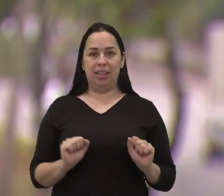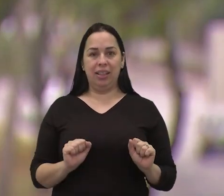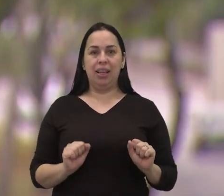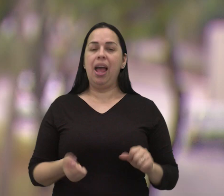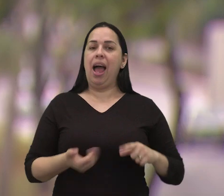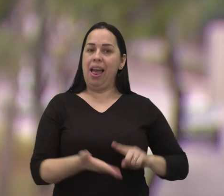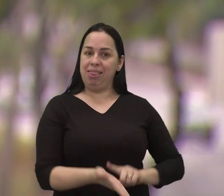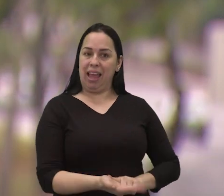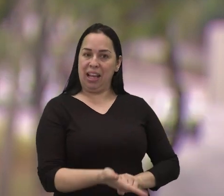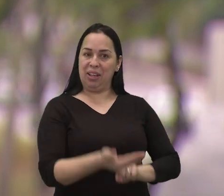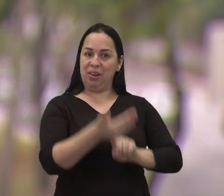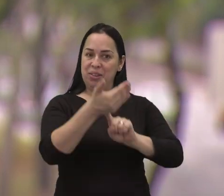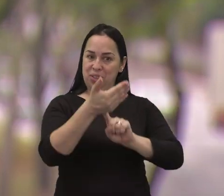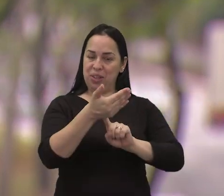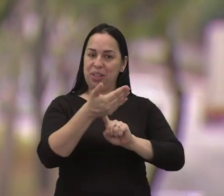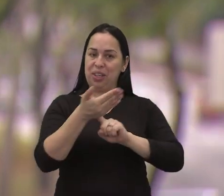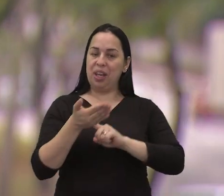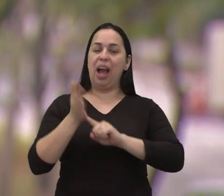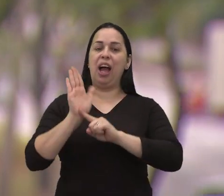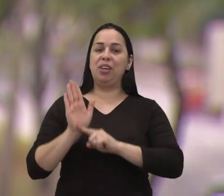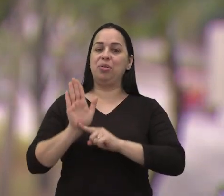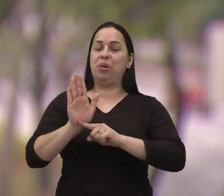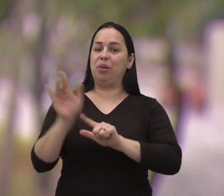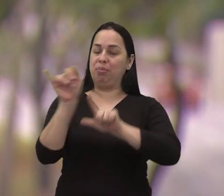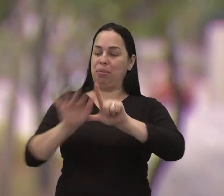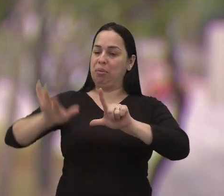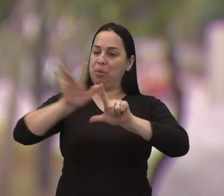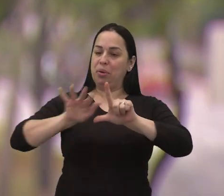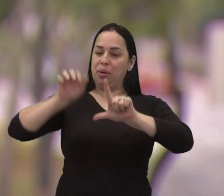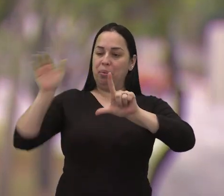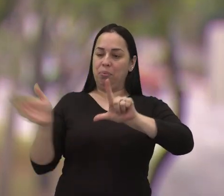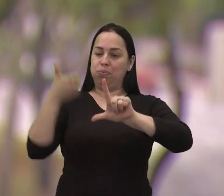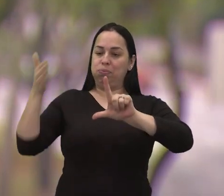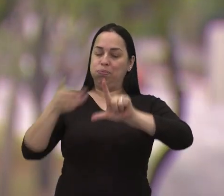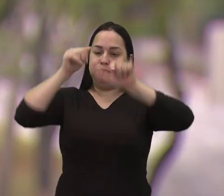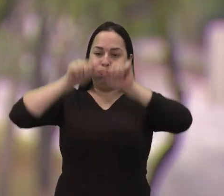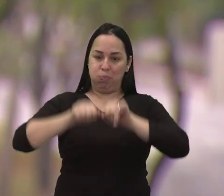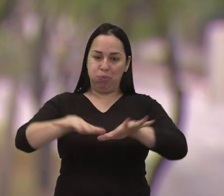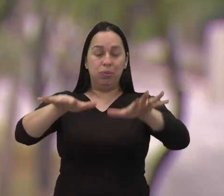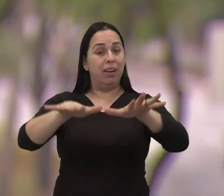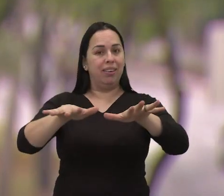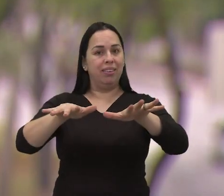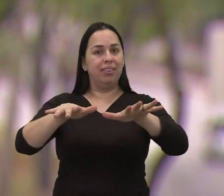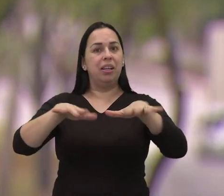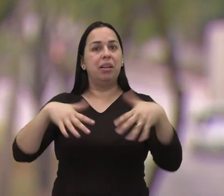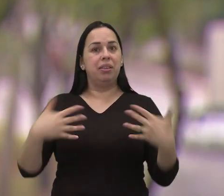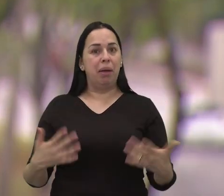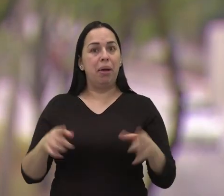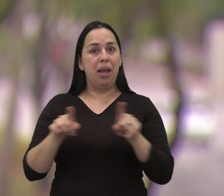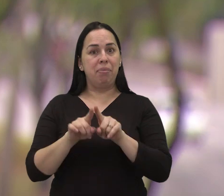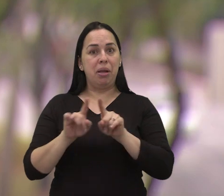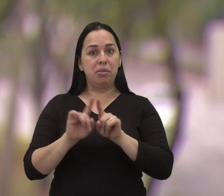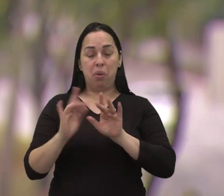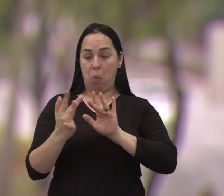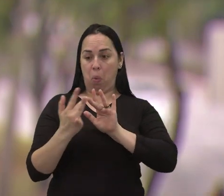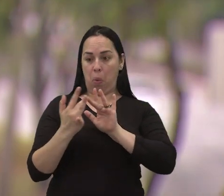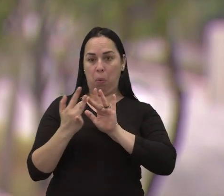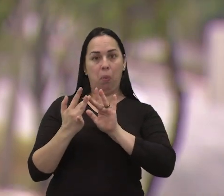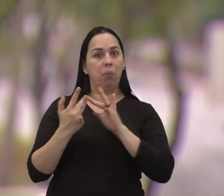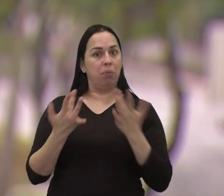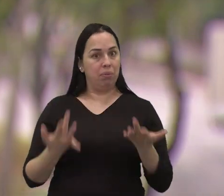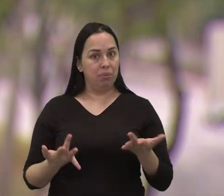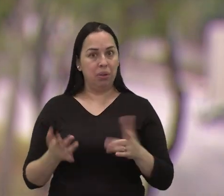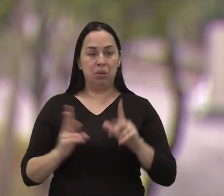que permitiu a popularização dos serviços de streaming também deu a eles a possibilidade de estarem mais próximos de